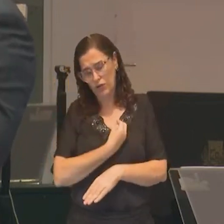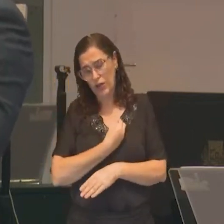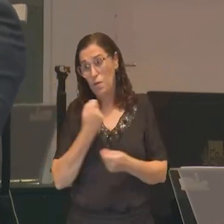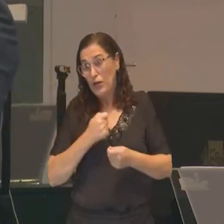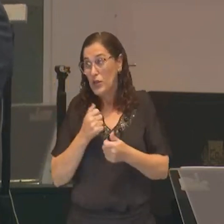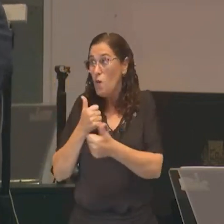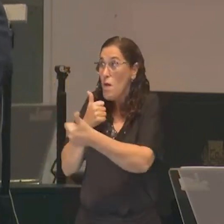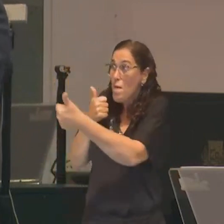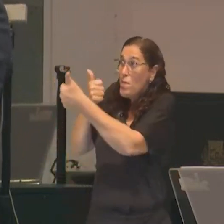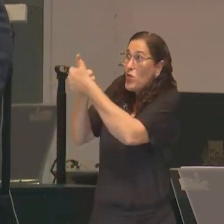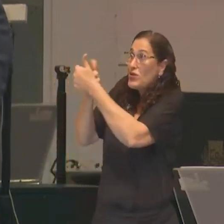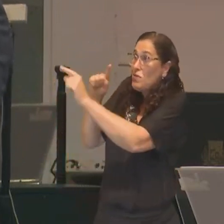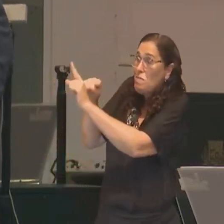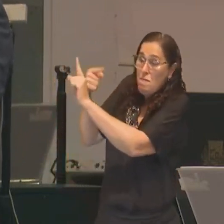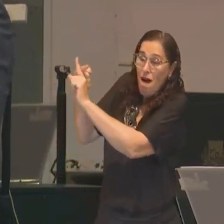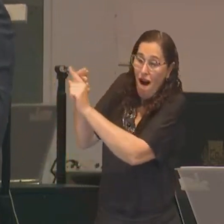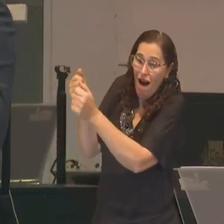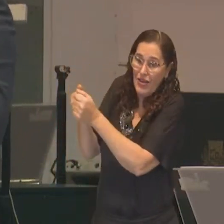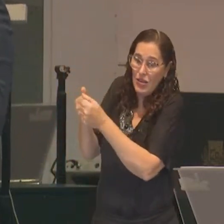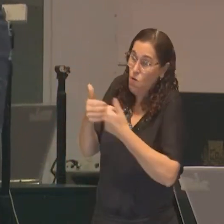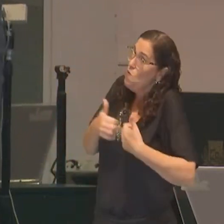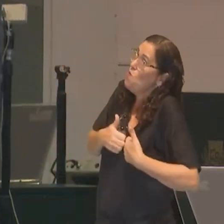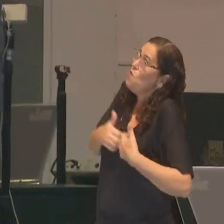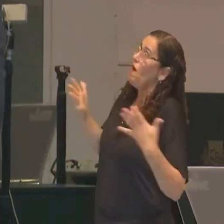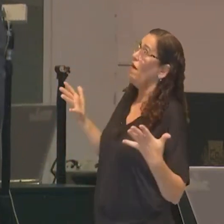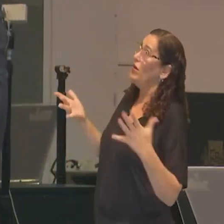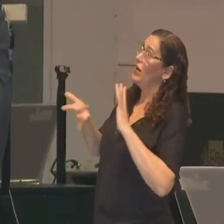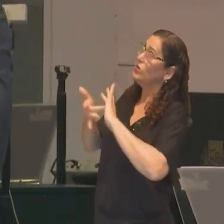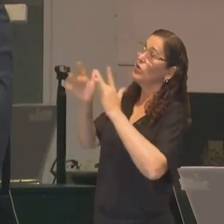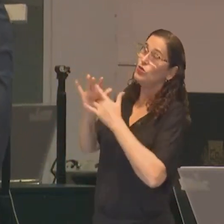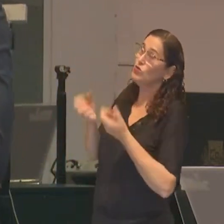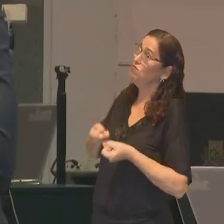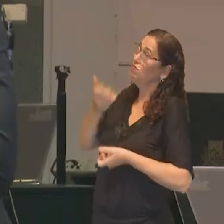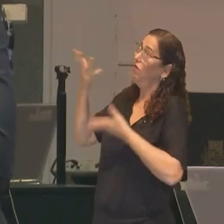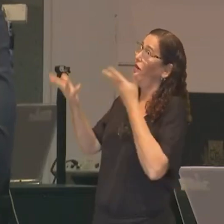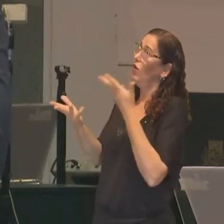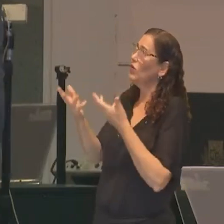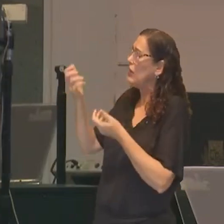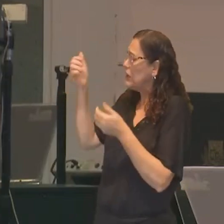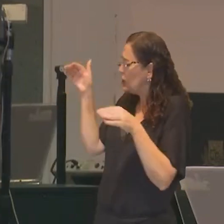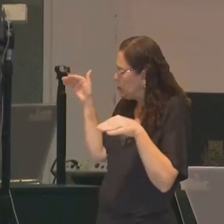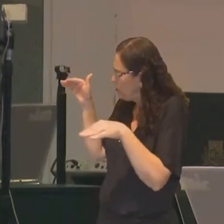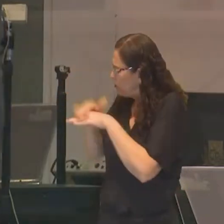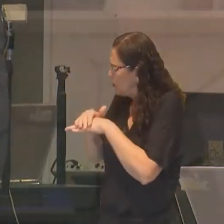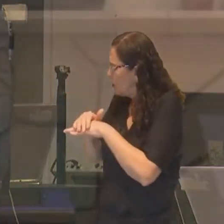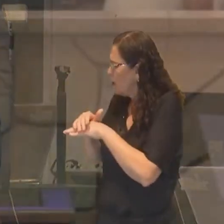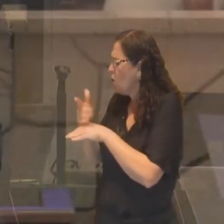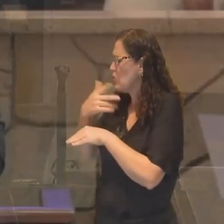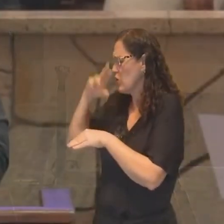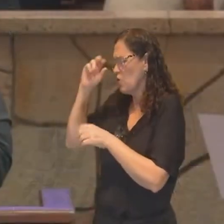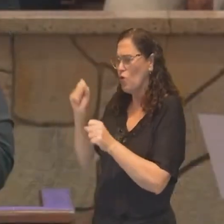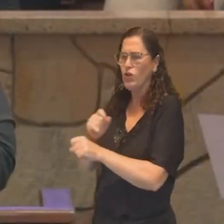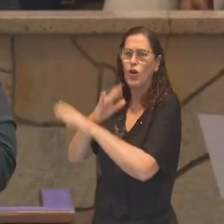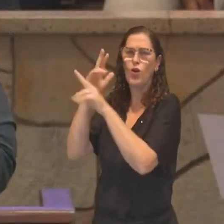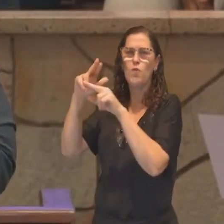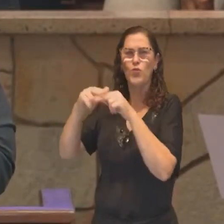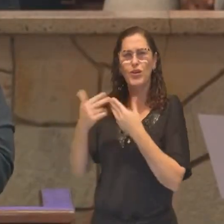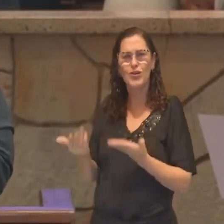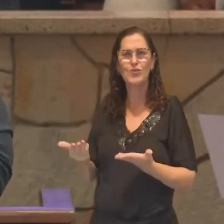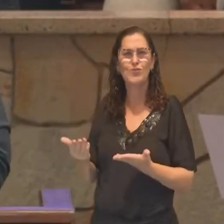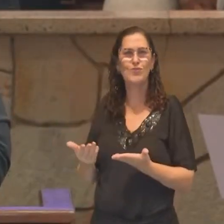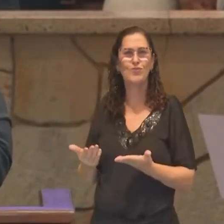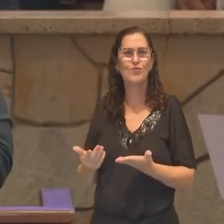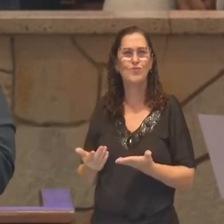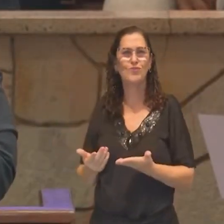me aproximar, eu preciso me abrir a Cristo, eu preciso me render ao Senhor da glória. E portanto Ele está dizendo